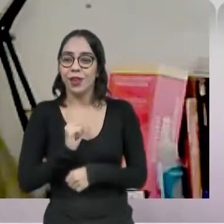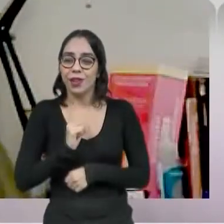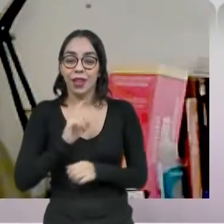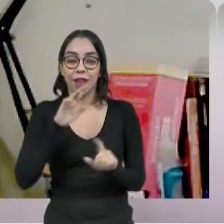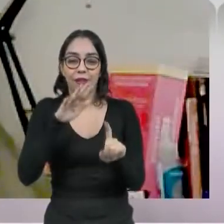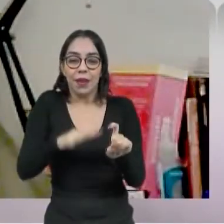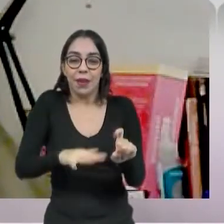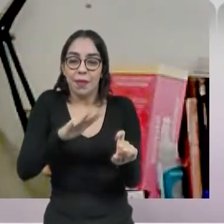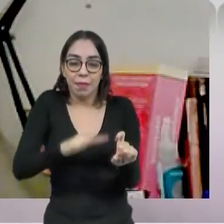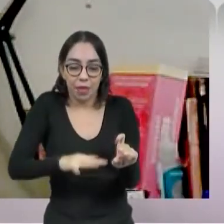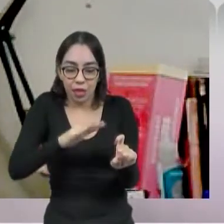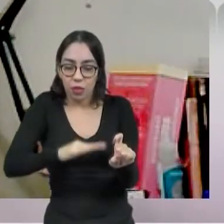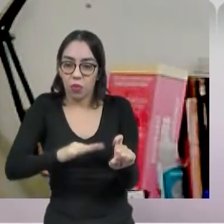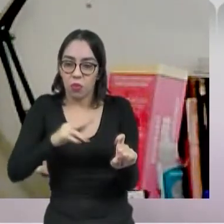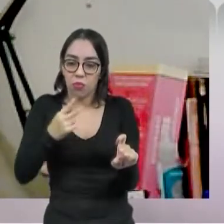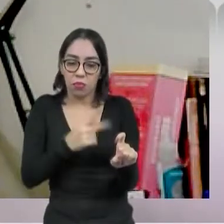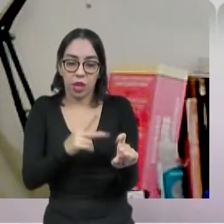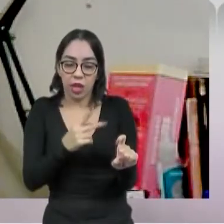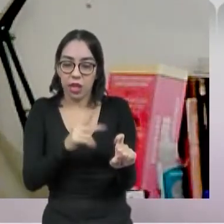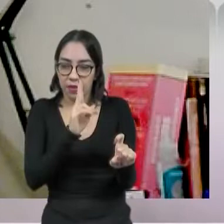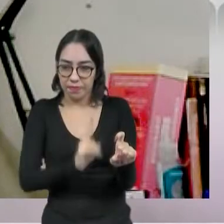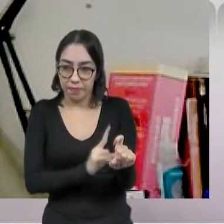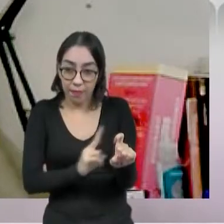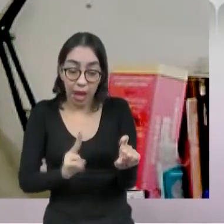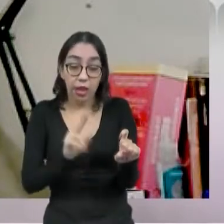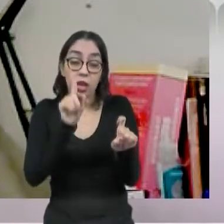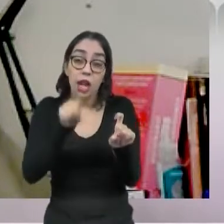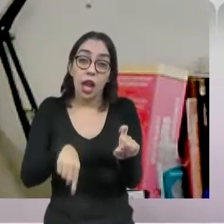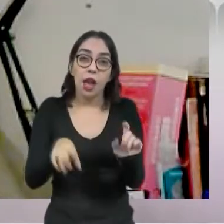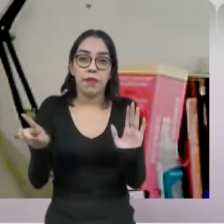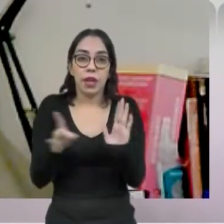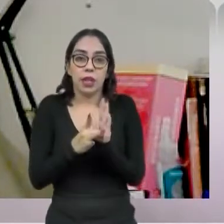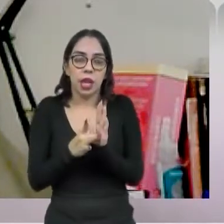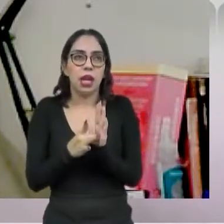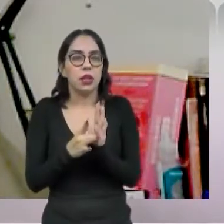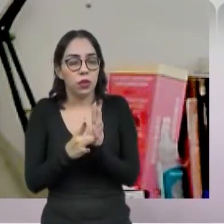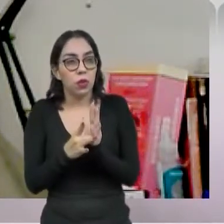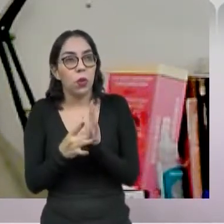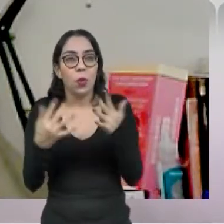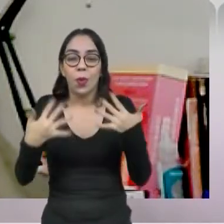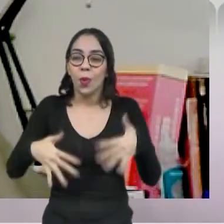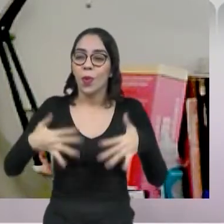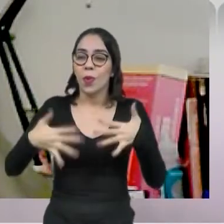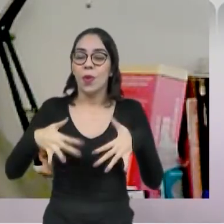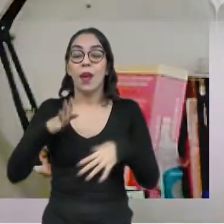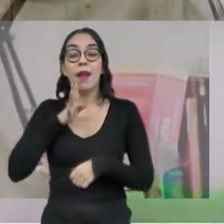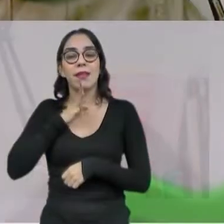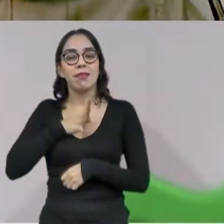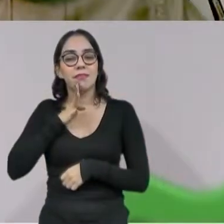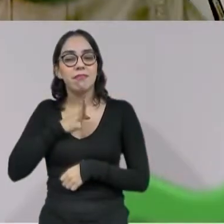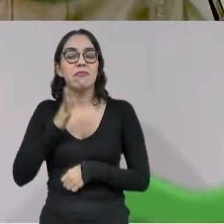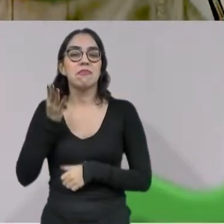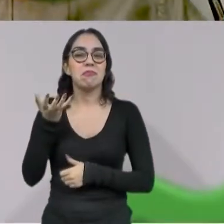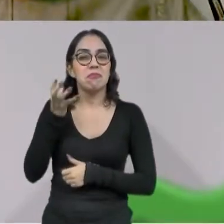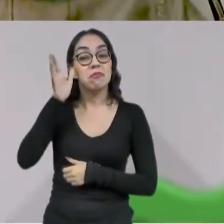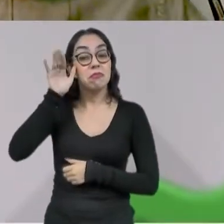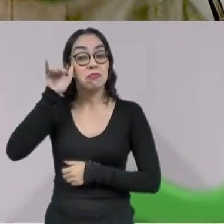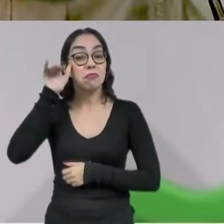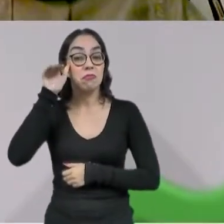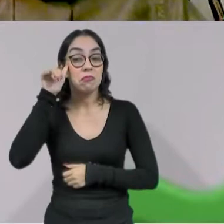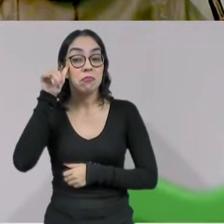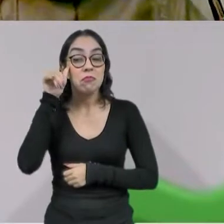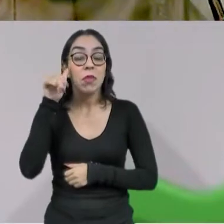esse mito em torno deste homem, um homem realmente fascinante sobre todos os aspectos, né? Um homem